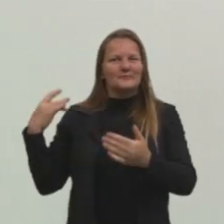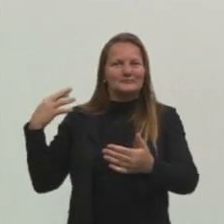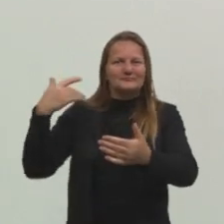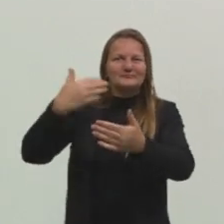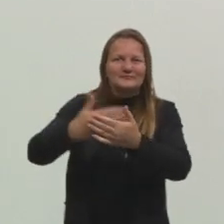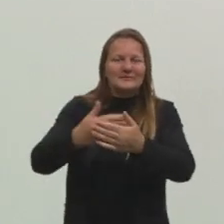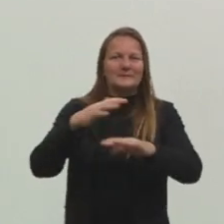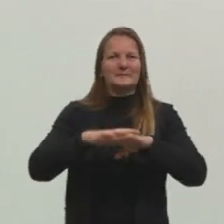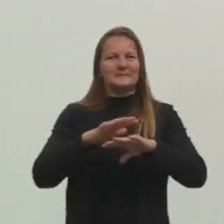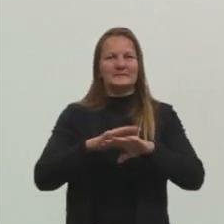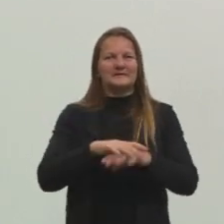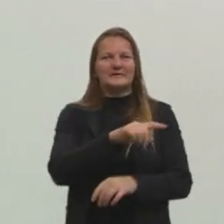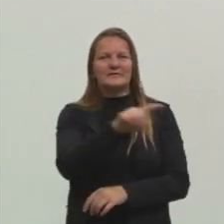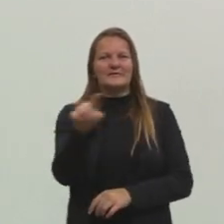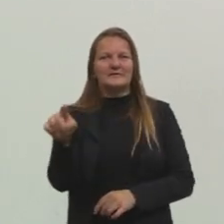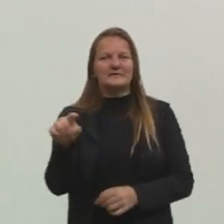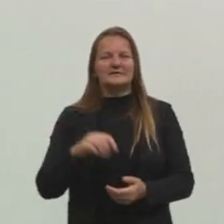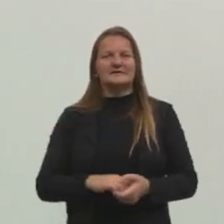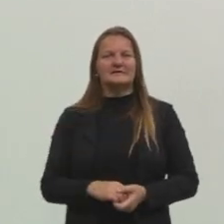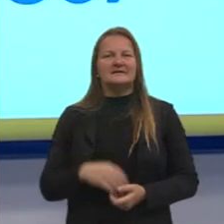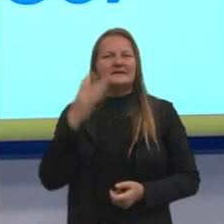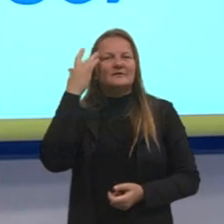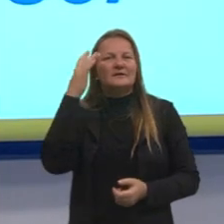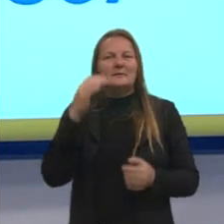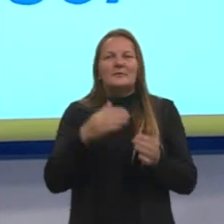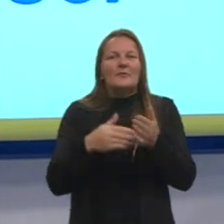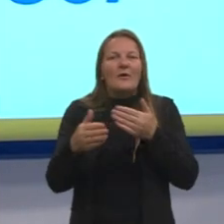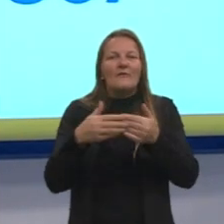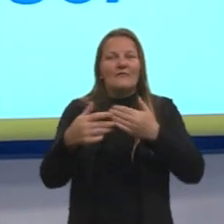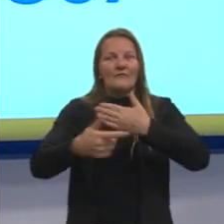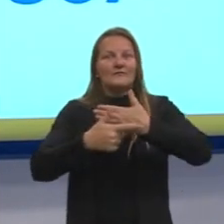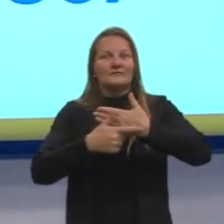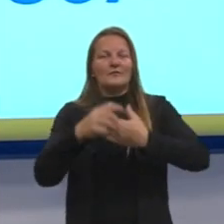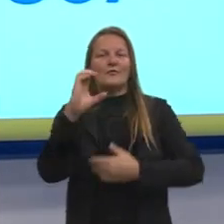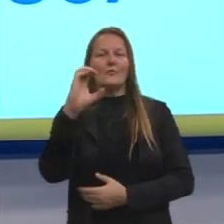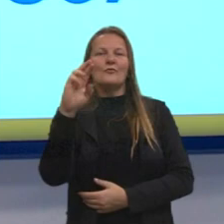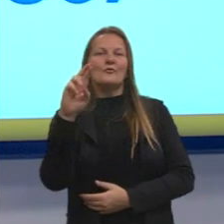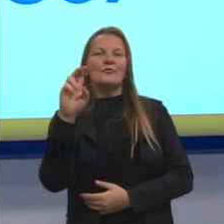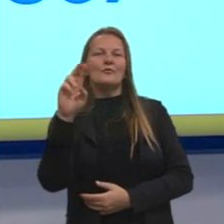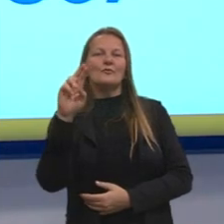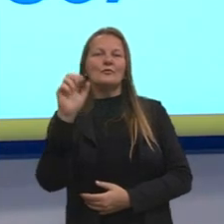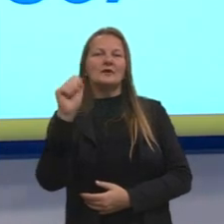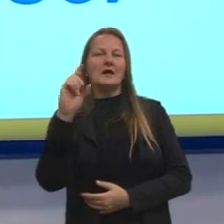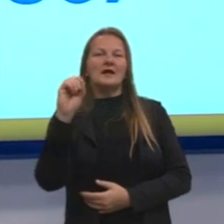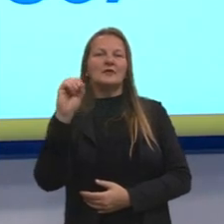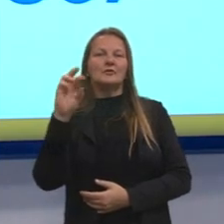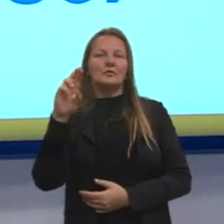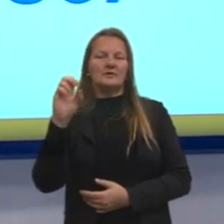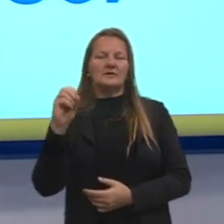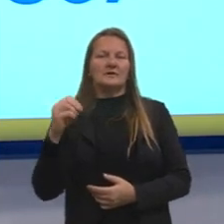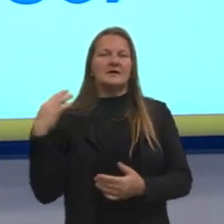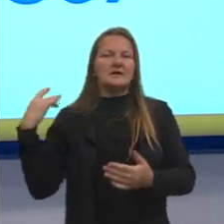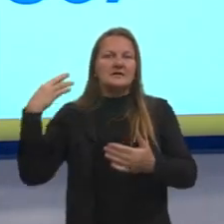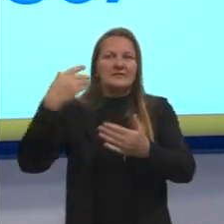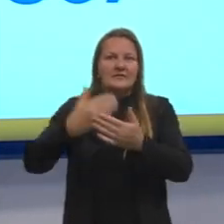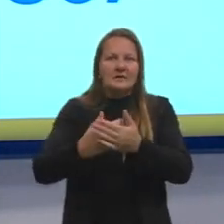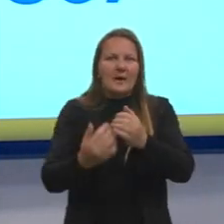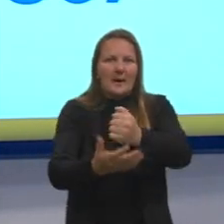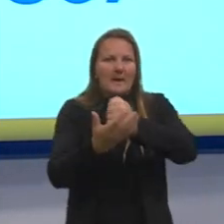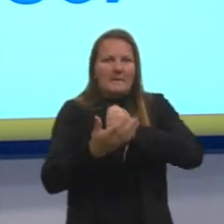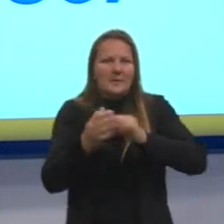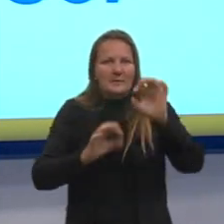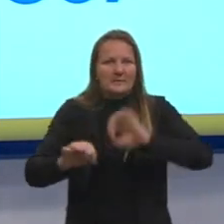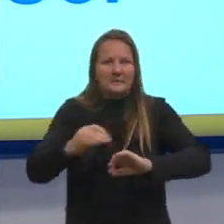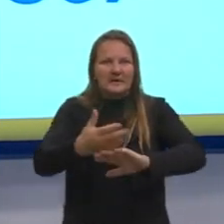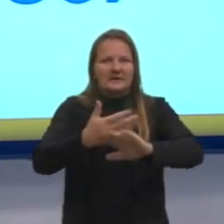matemática se vocês não sabem direitinho Qual é a função do curador gente ele revisa todas as aulas de matemática ele ajuda a